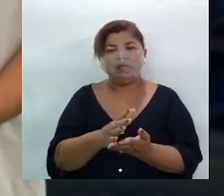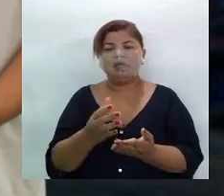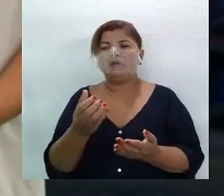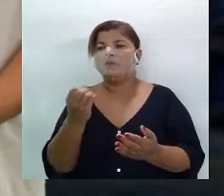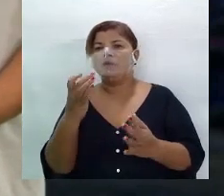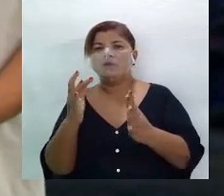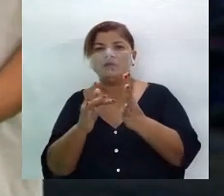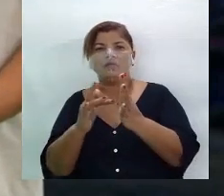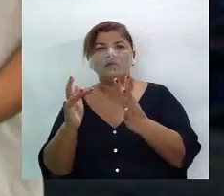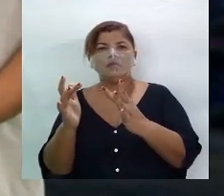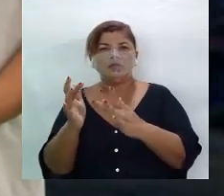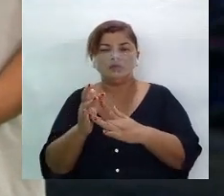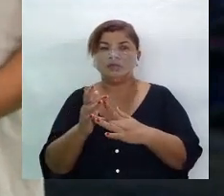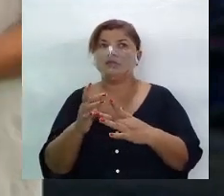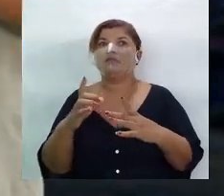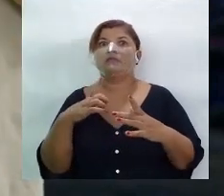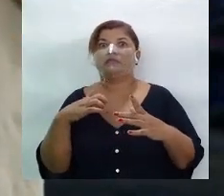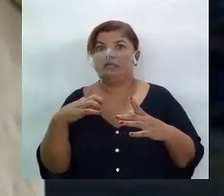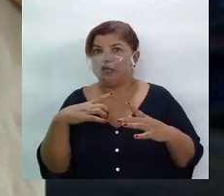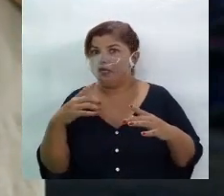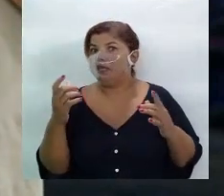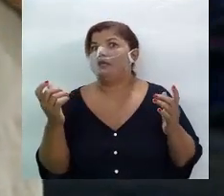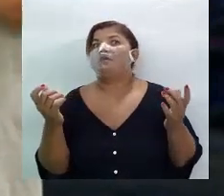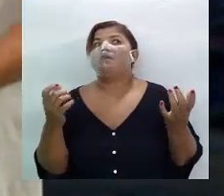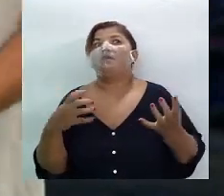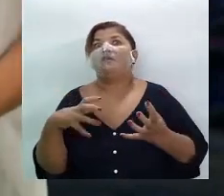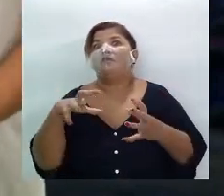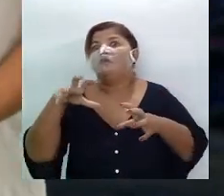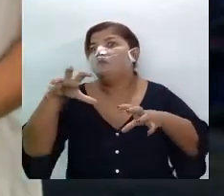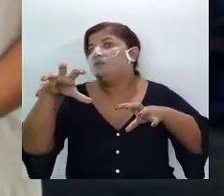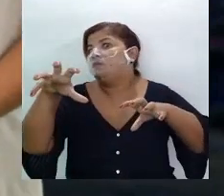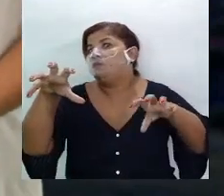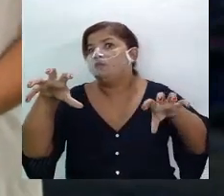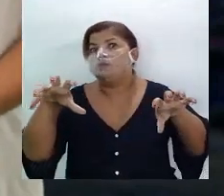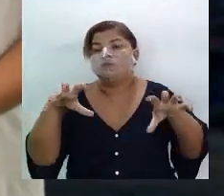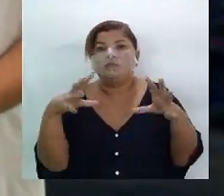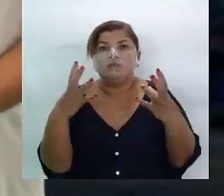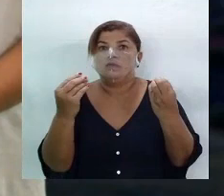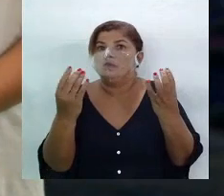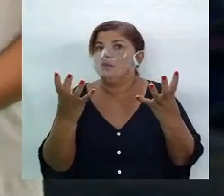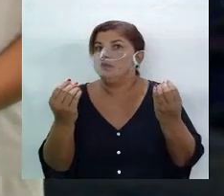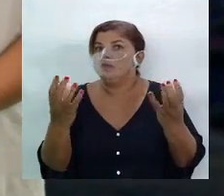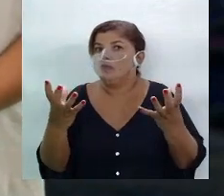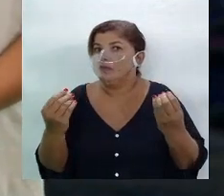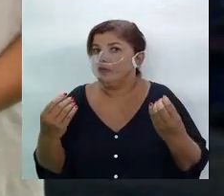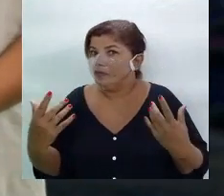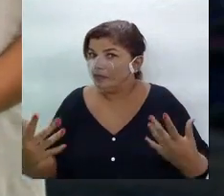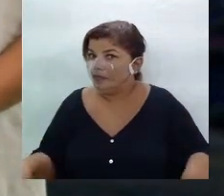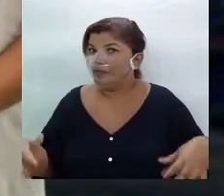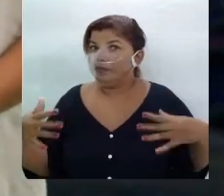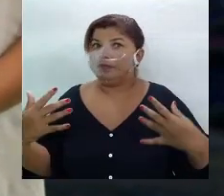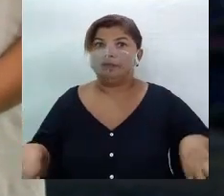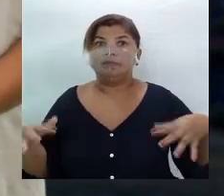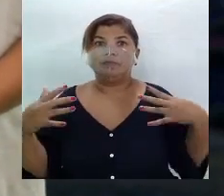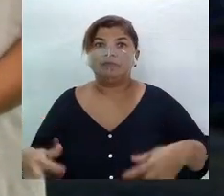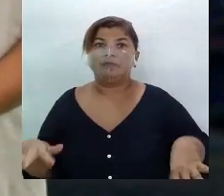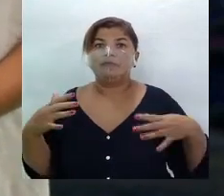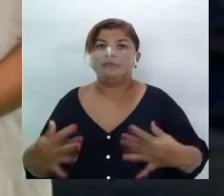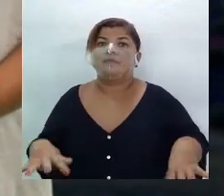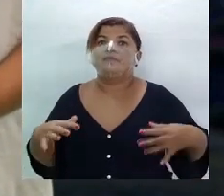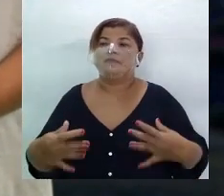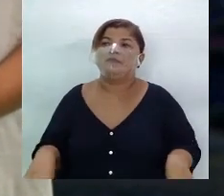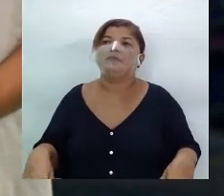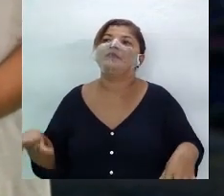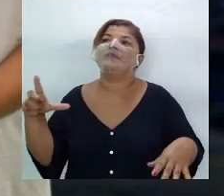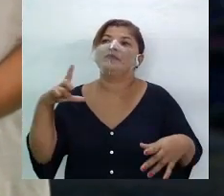história mal assombrada para ser observada nos casarões. Tem muita coisa interessante. E outra coisa, nós também estamos aqui, não podemos esquecer